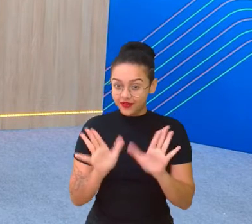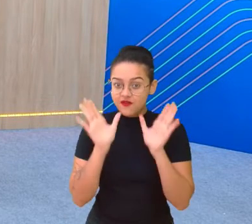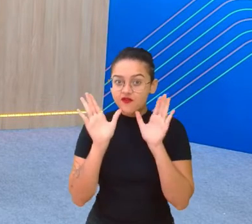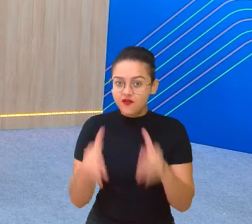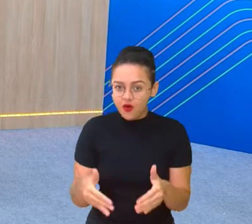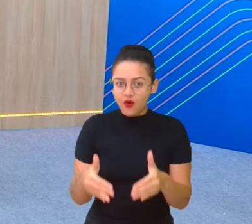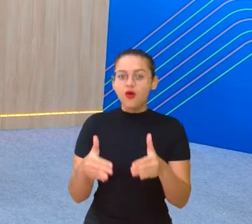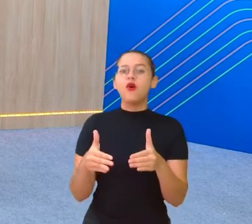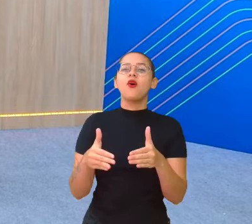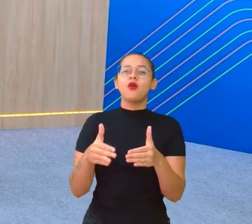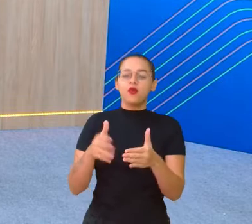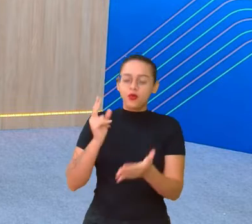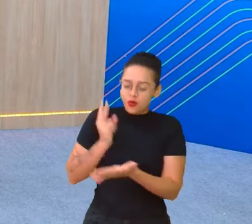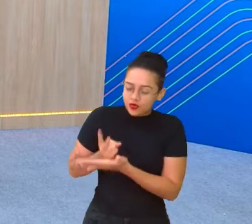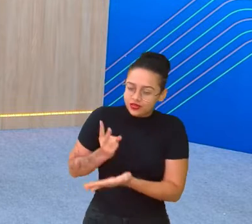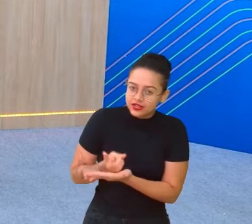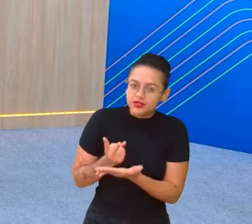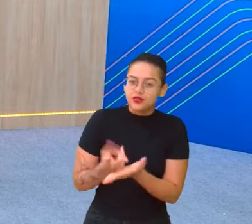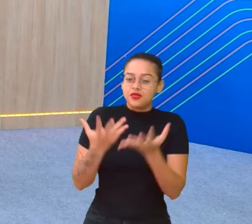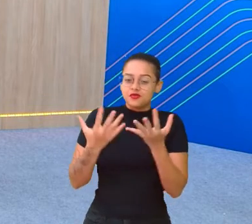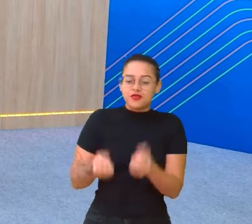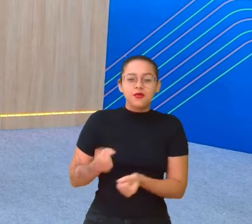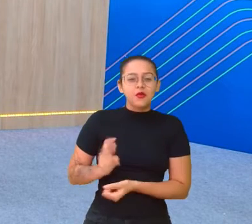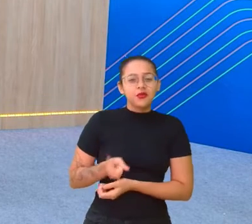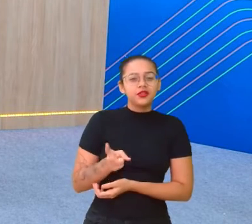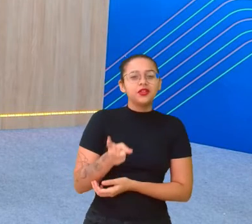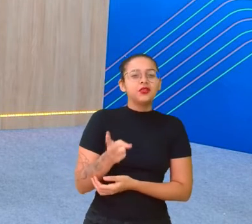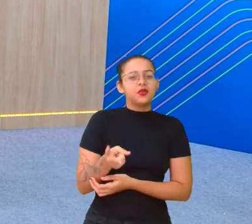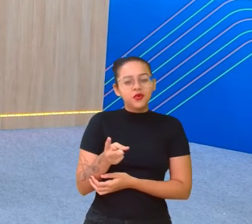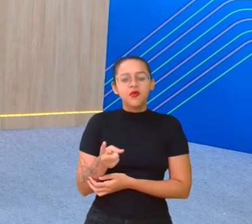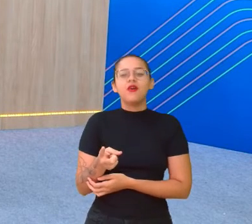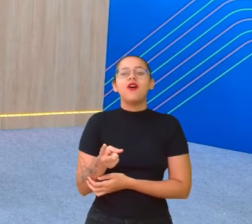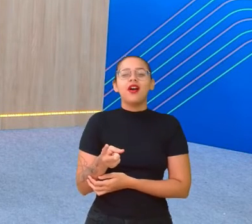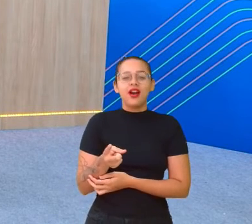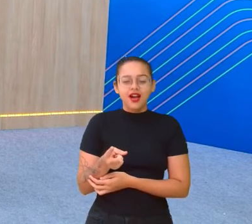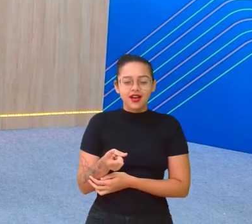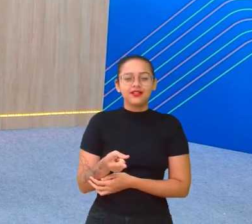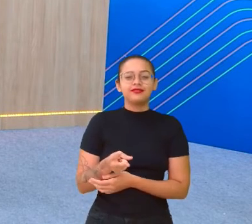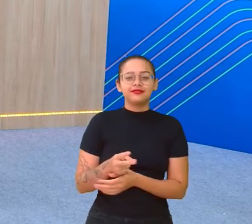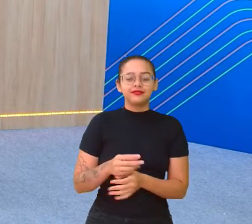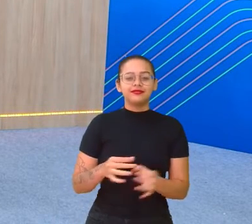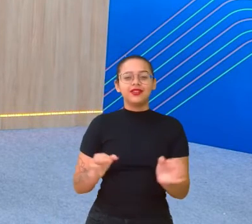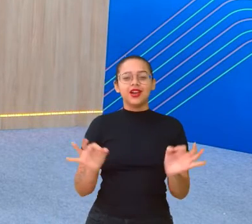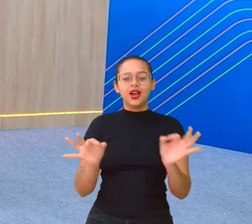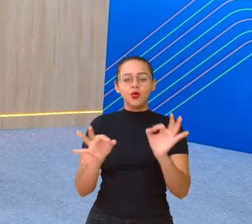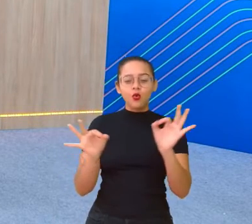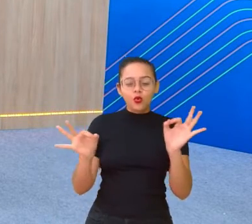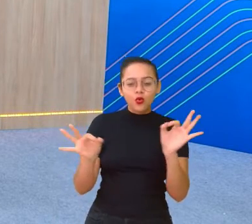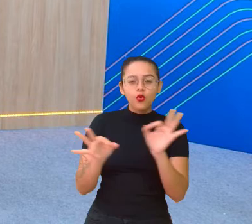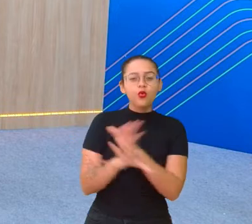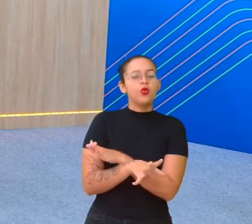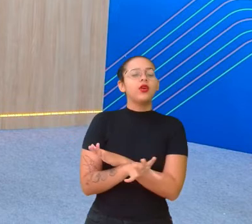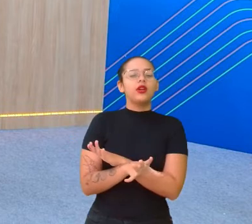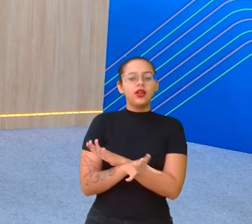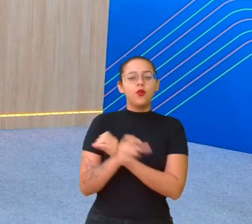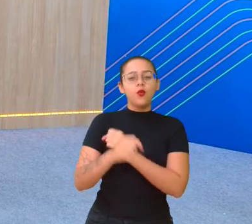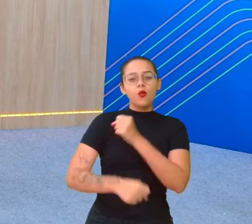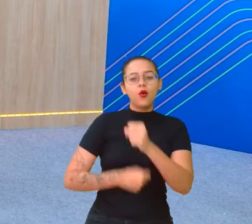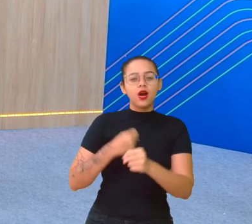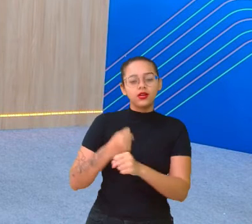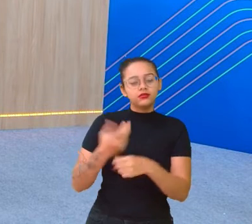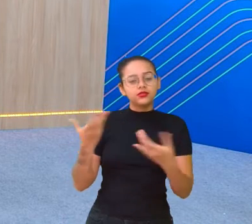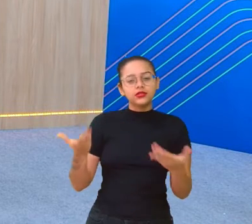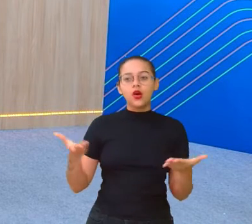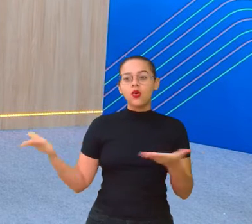foco, força, vamos embora nessa reta final, com sangue nos olhos, fechar com chave de ouro. E aí a gente convida para